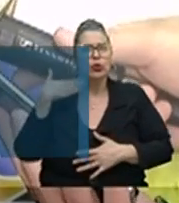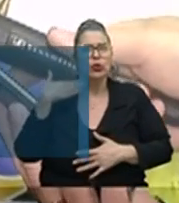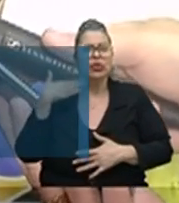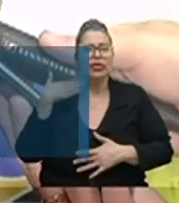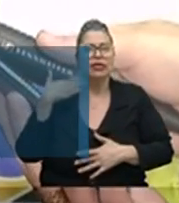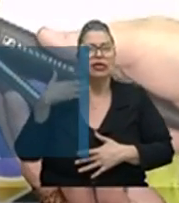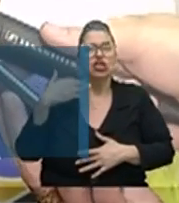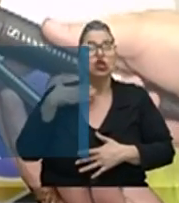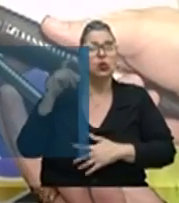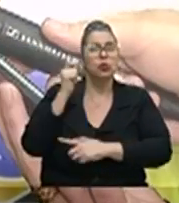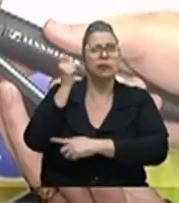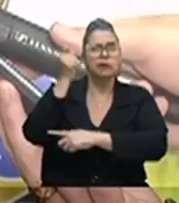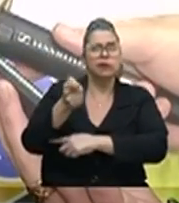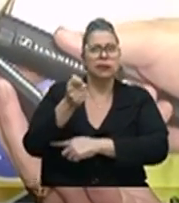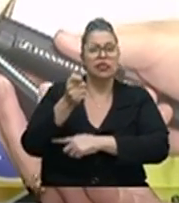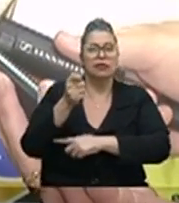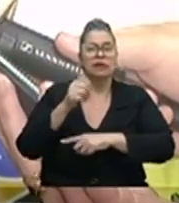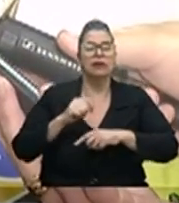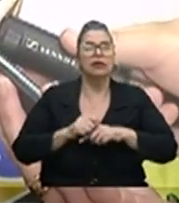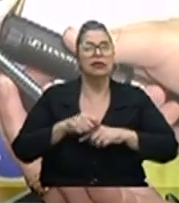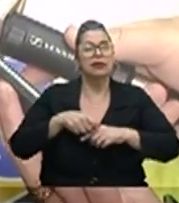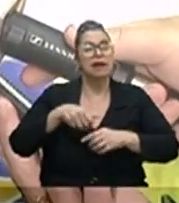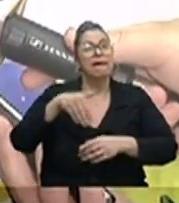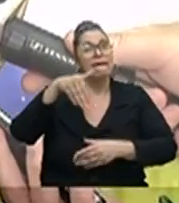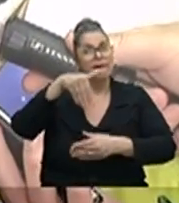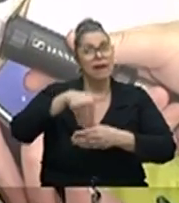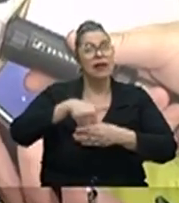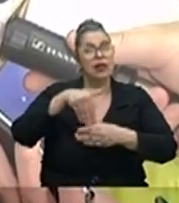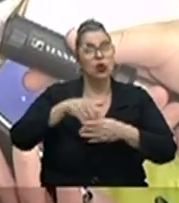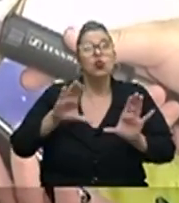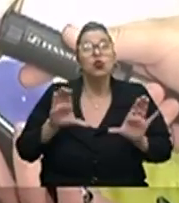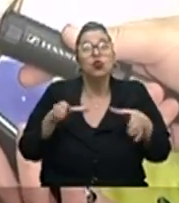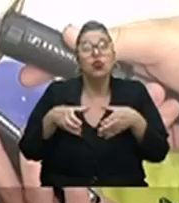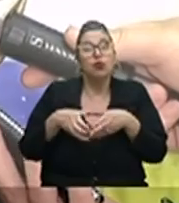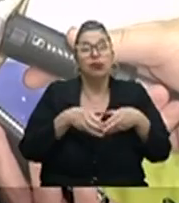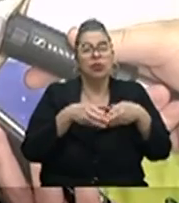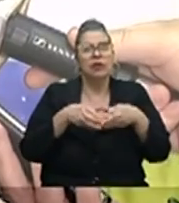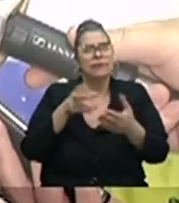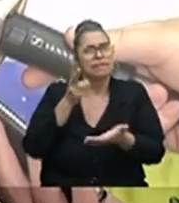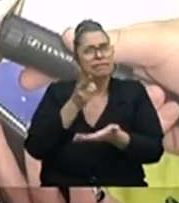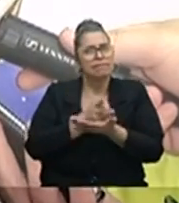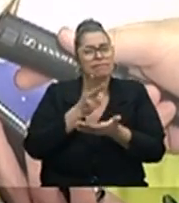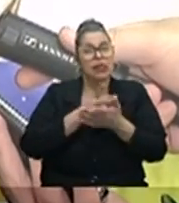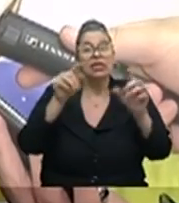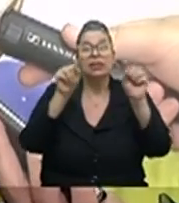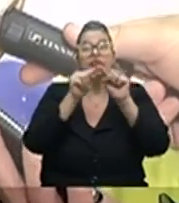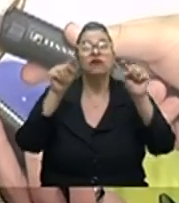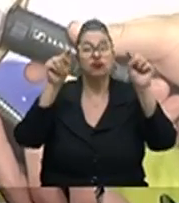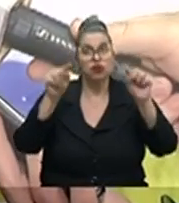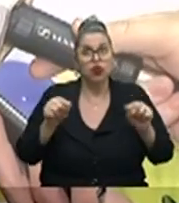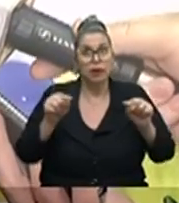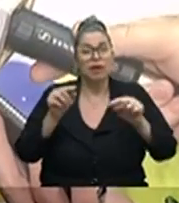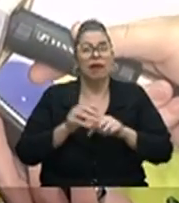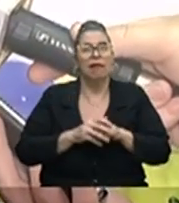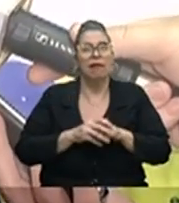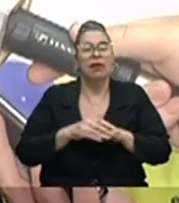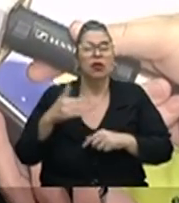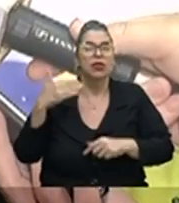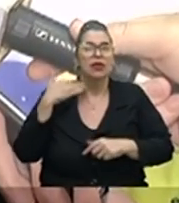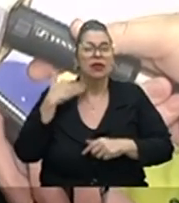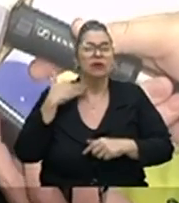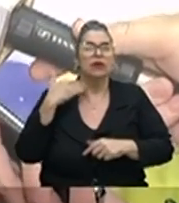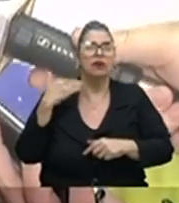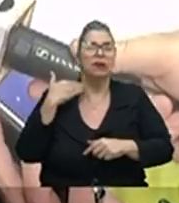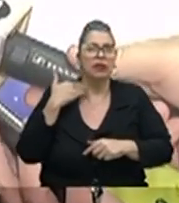eleitorais, o corpo de permanente de servidores do Tribunal